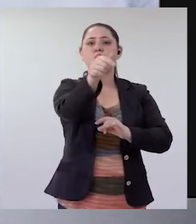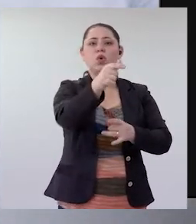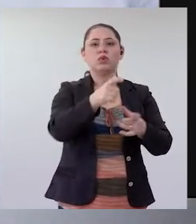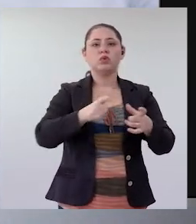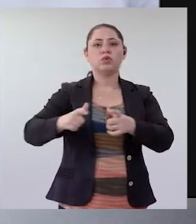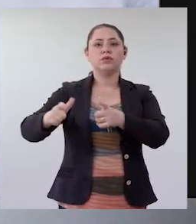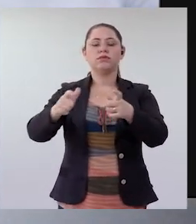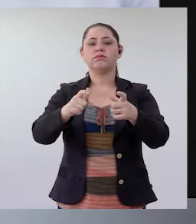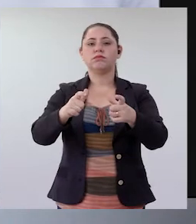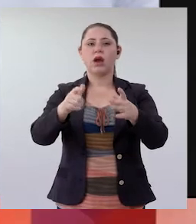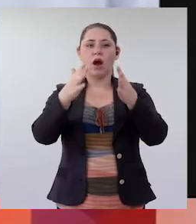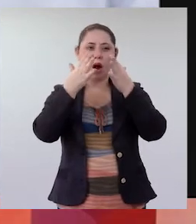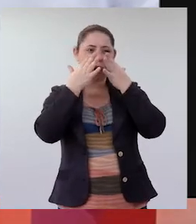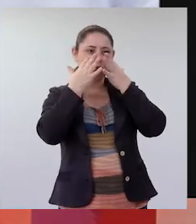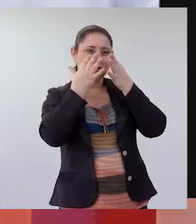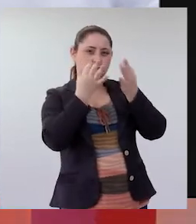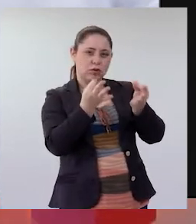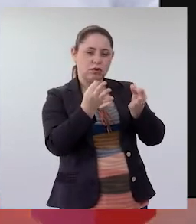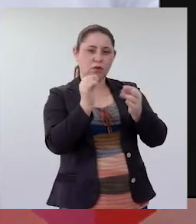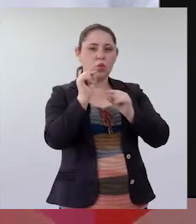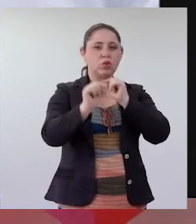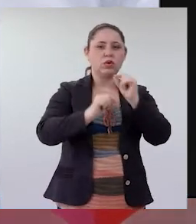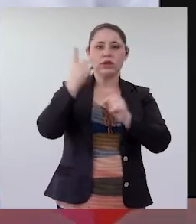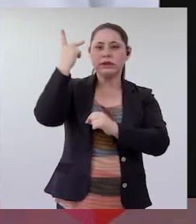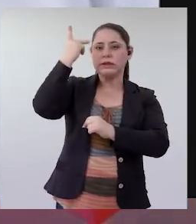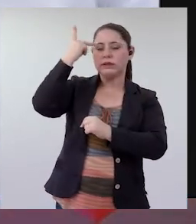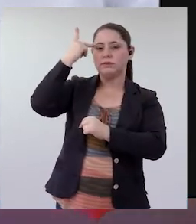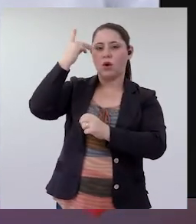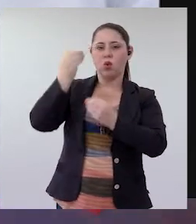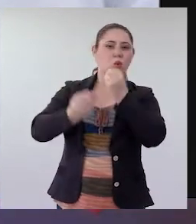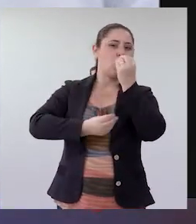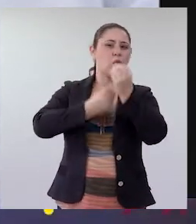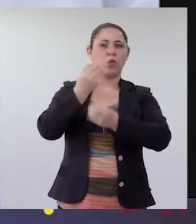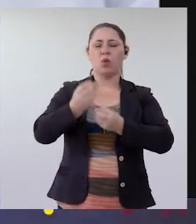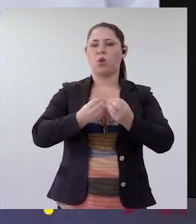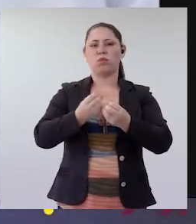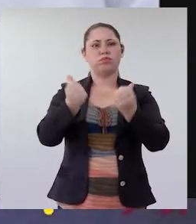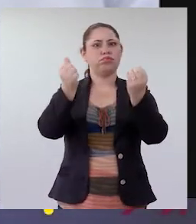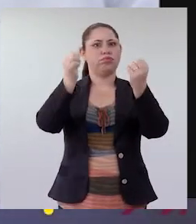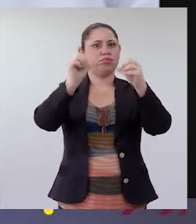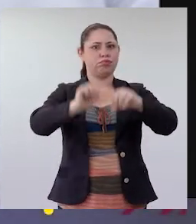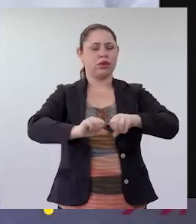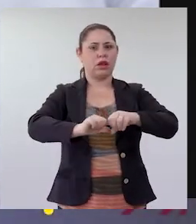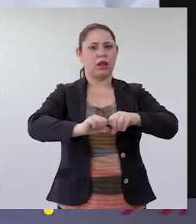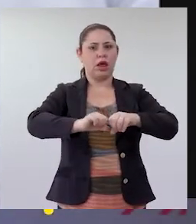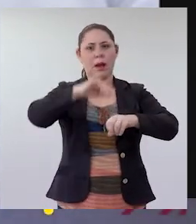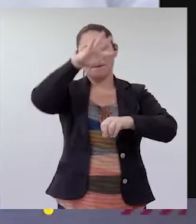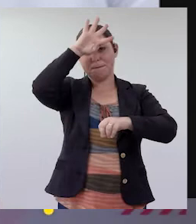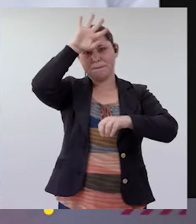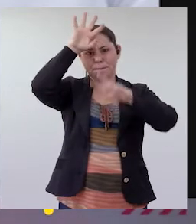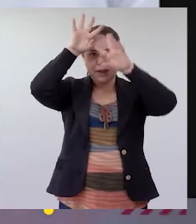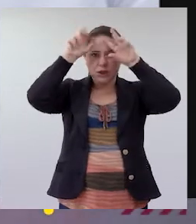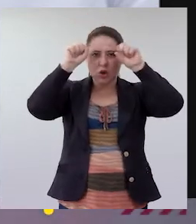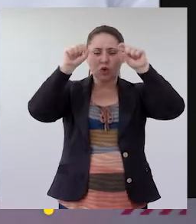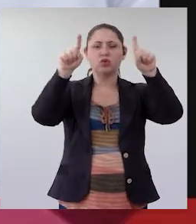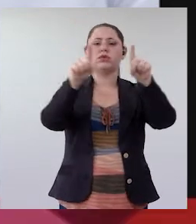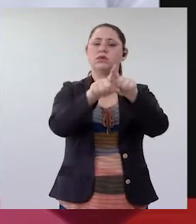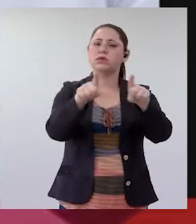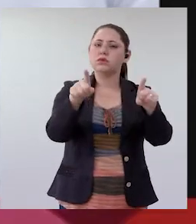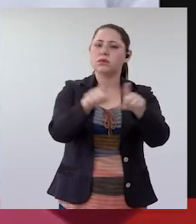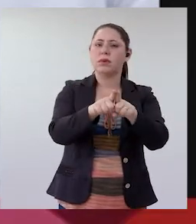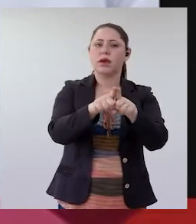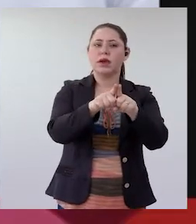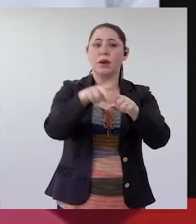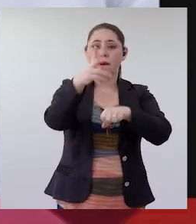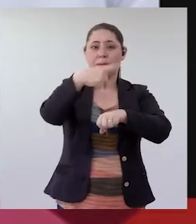locais. A gente observou, né, São Paulo, viu como é que ficou a situação em Manaus, agora também com essa questão,